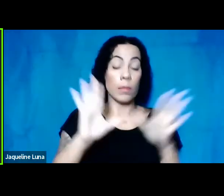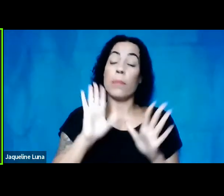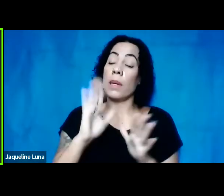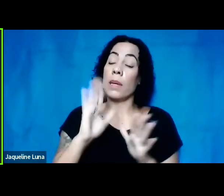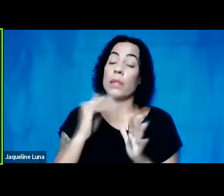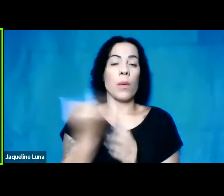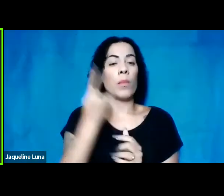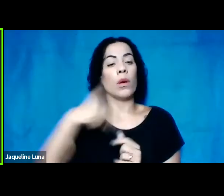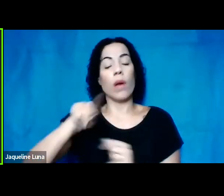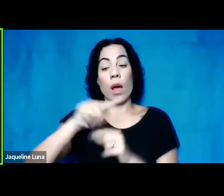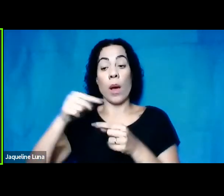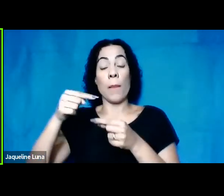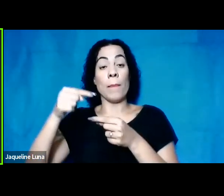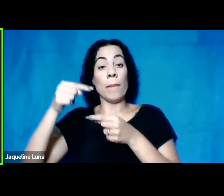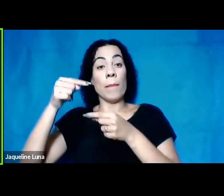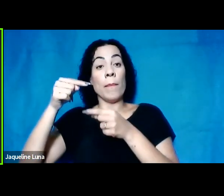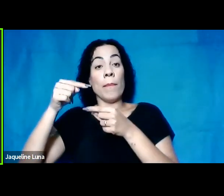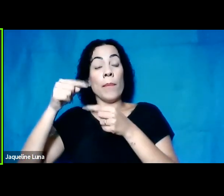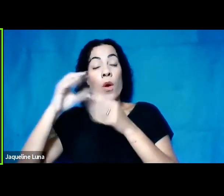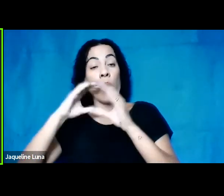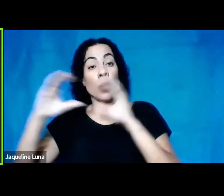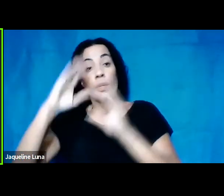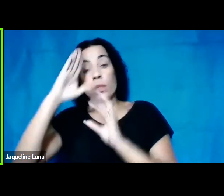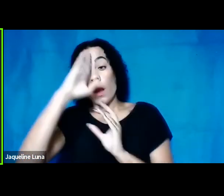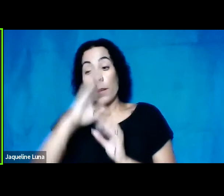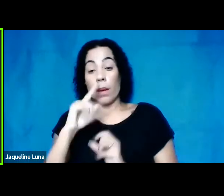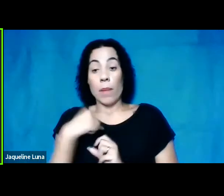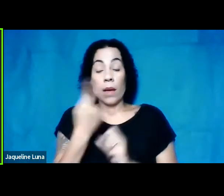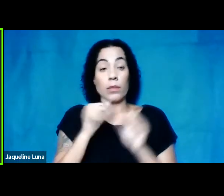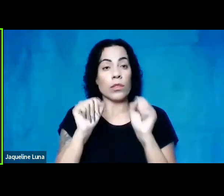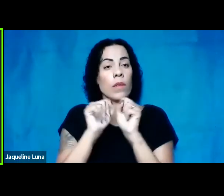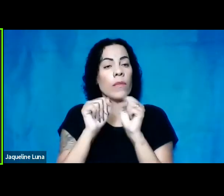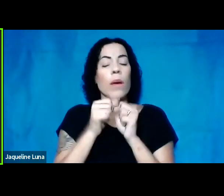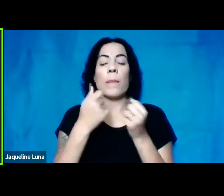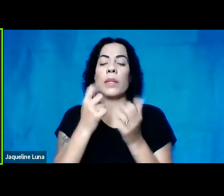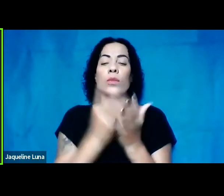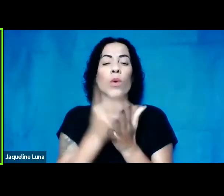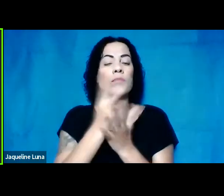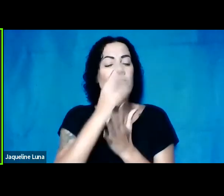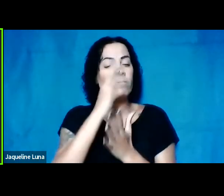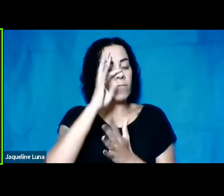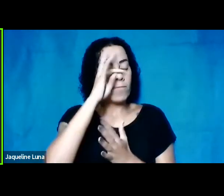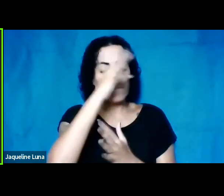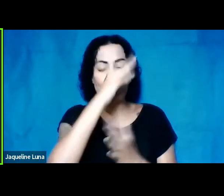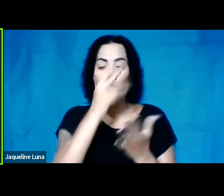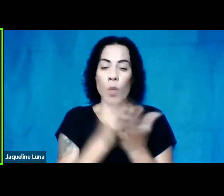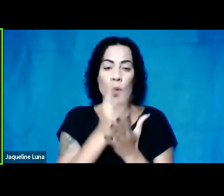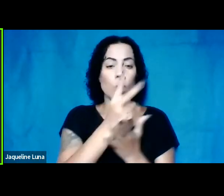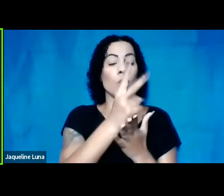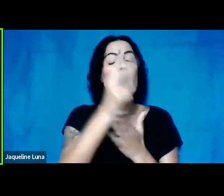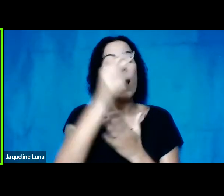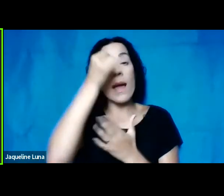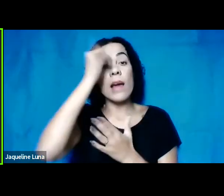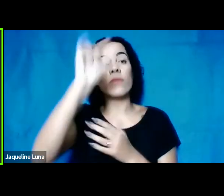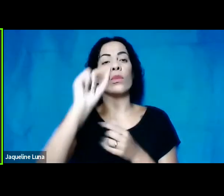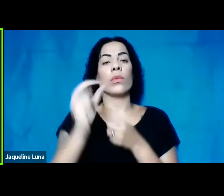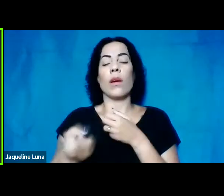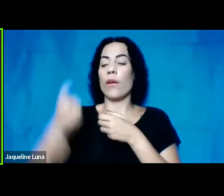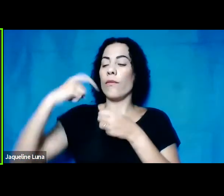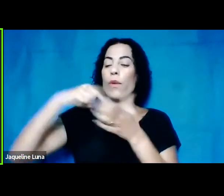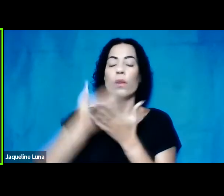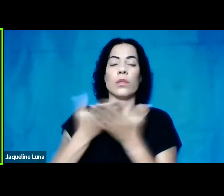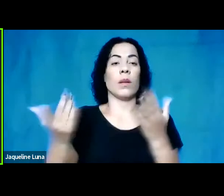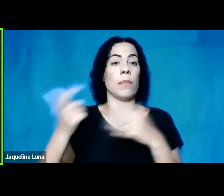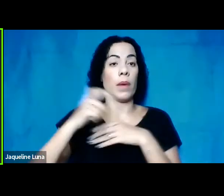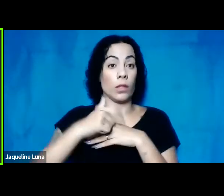movimentos contra-hegemônicos e de resistência nos nossos diferentes produtos e contra o retrocesso. Que a comunicação pública